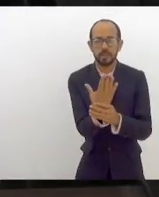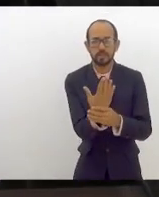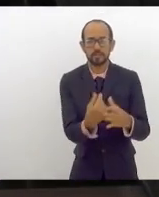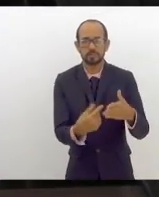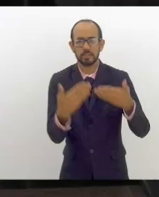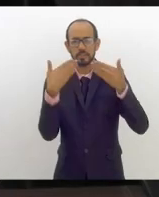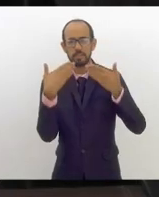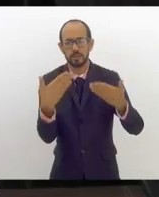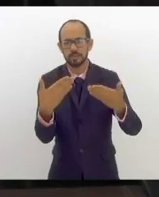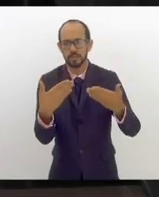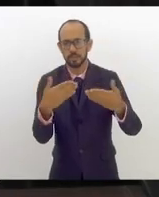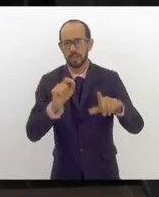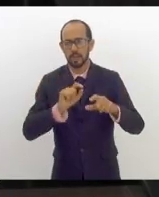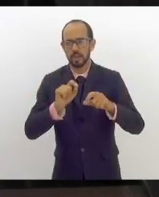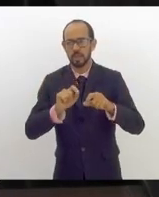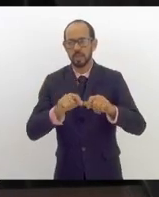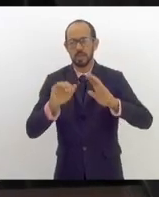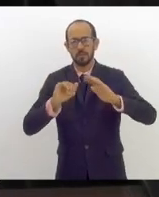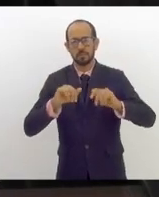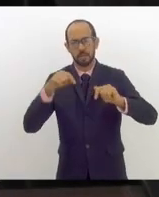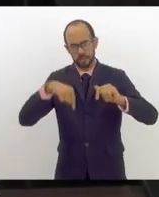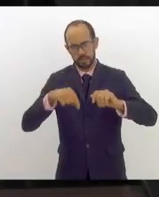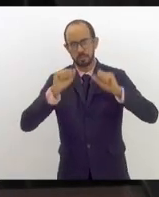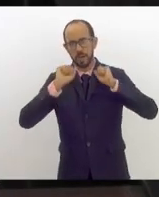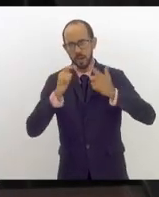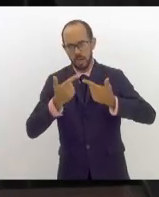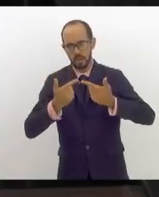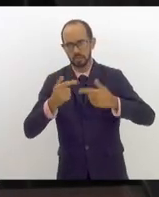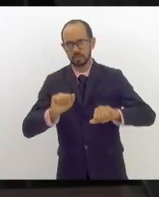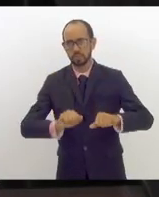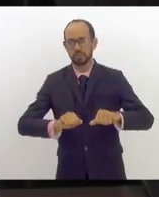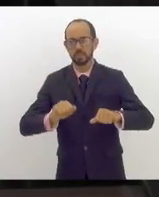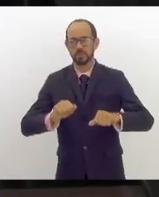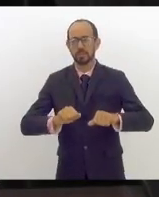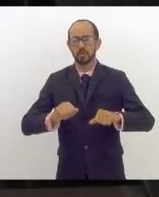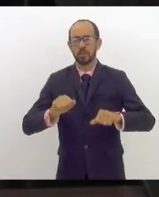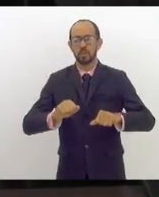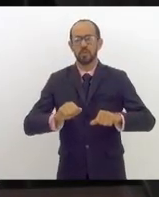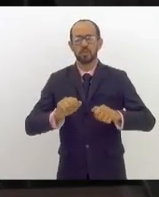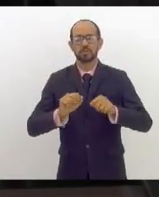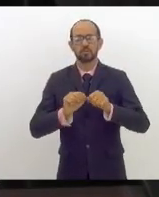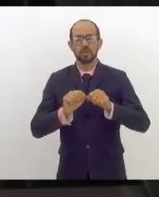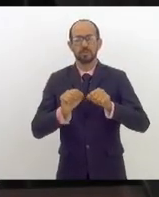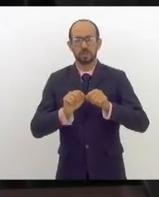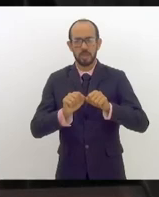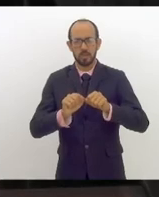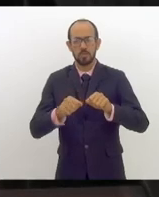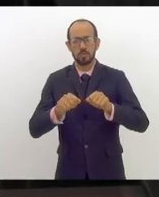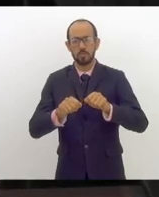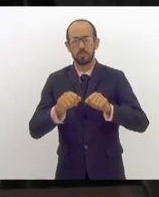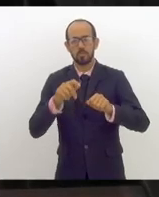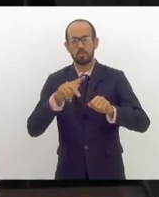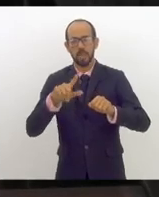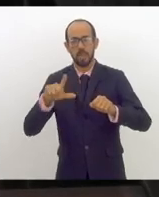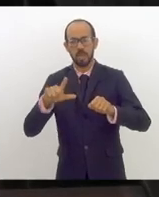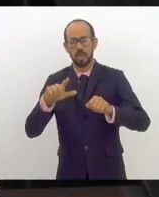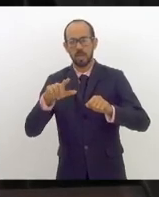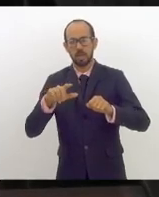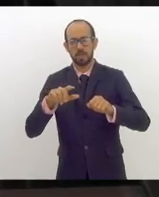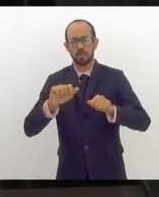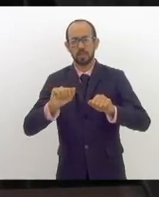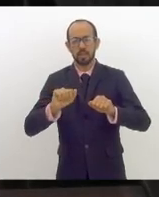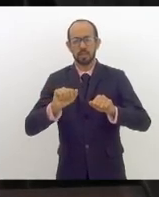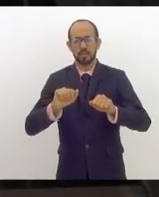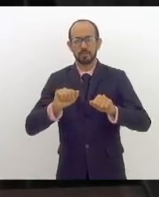a casa através de um projeto né E que a gente realize uma